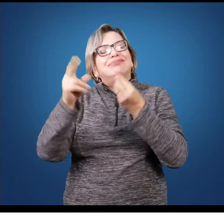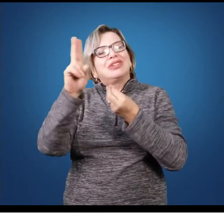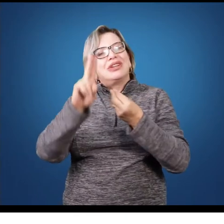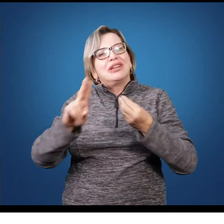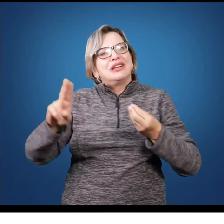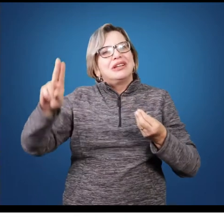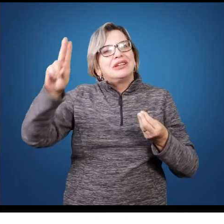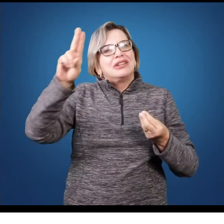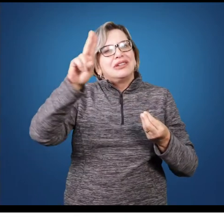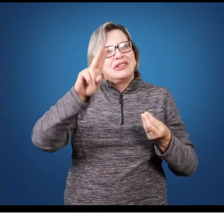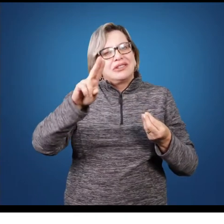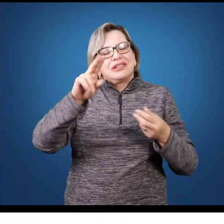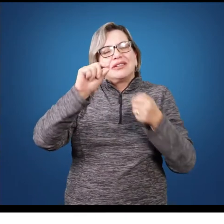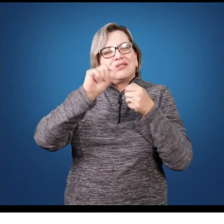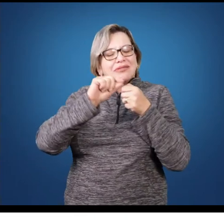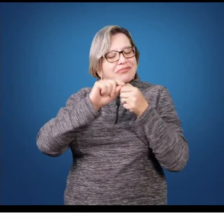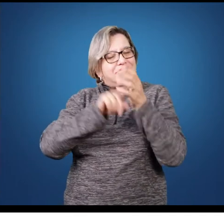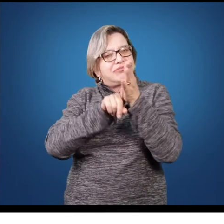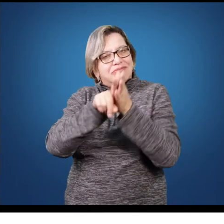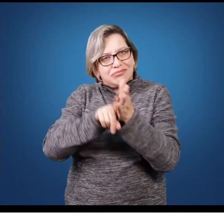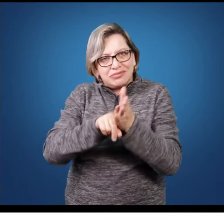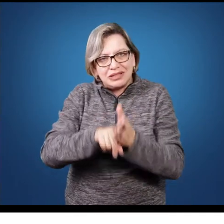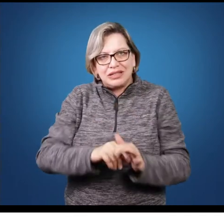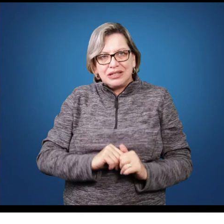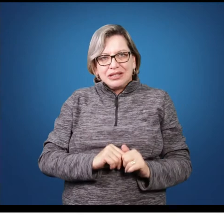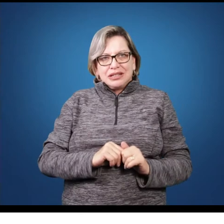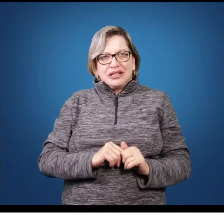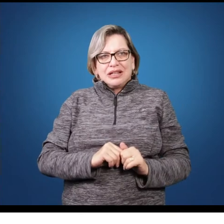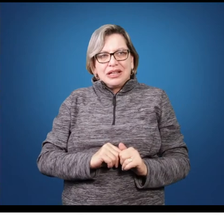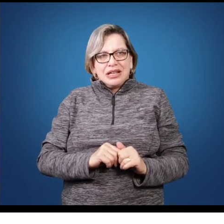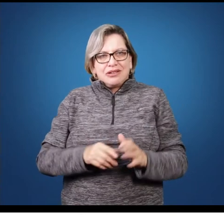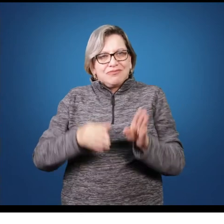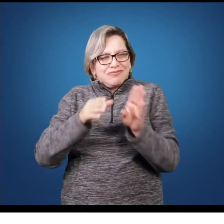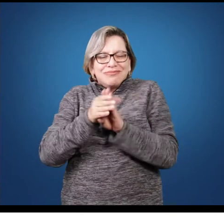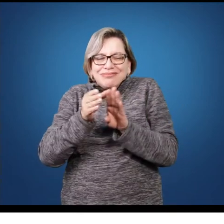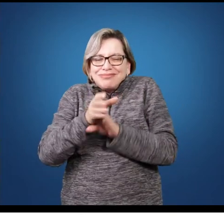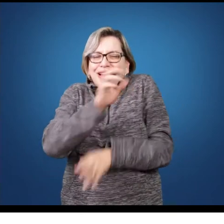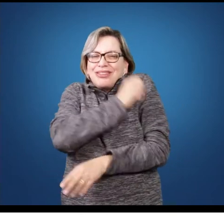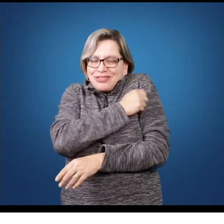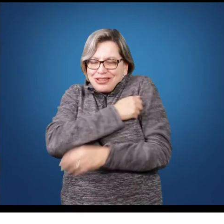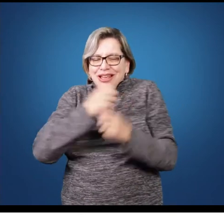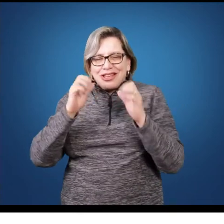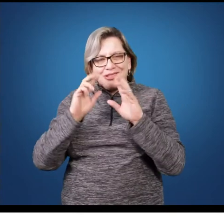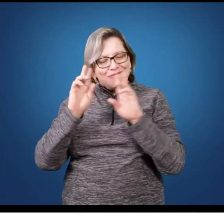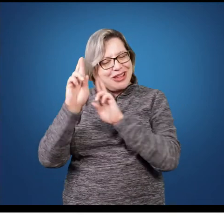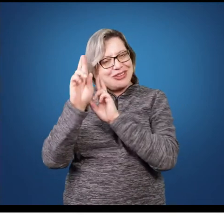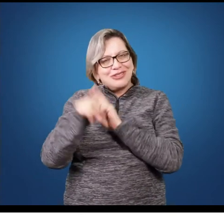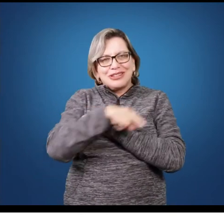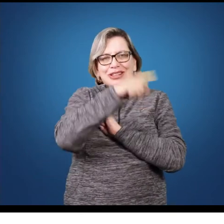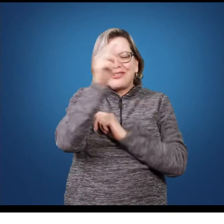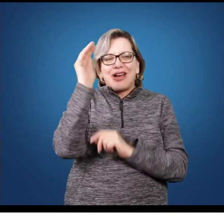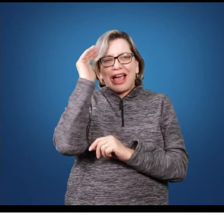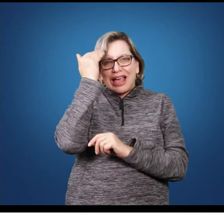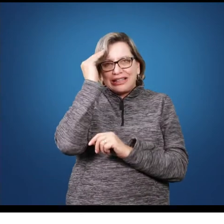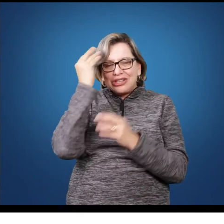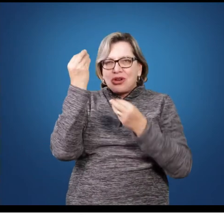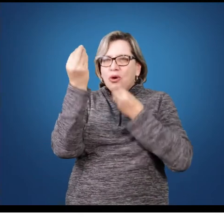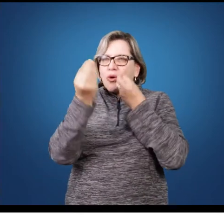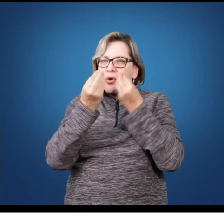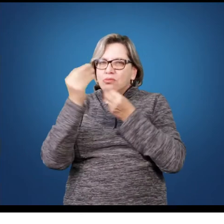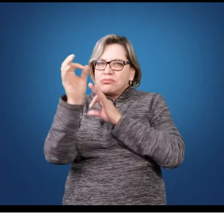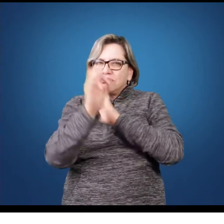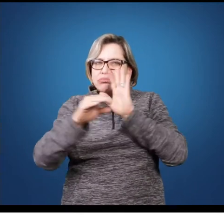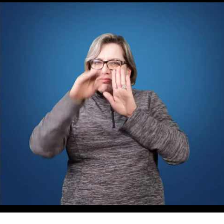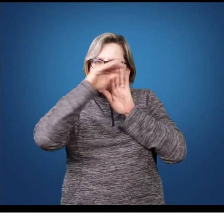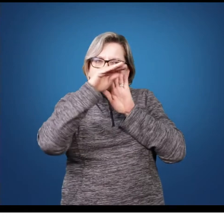da escrita de um projeto de pesquisa. Pessoal, espero que vocês tenham compreendido as diferentes etapas da estruturação do projeto